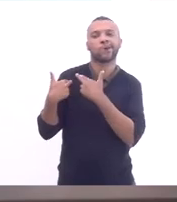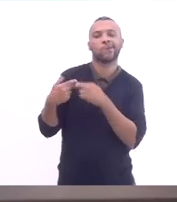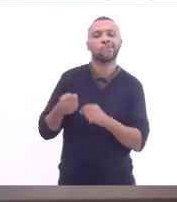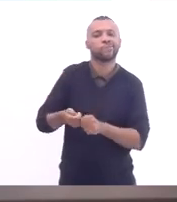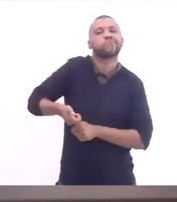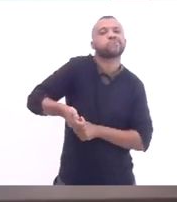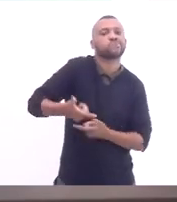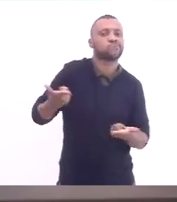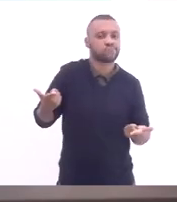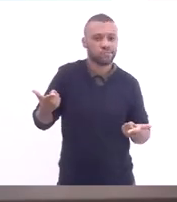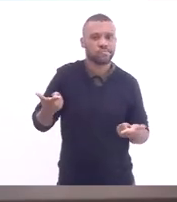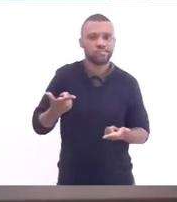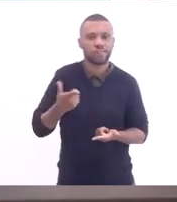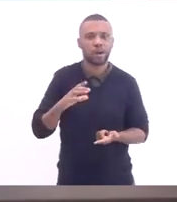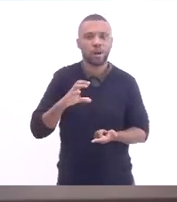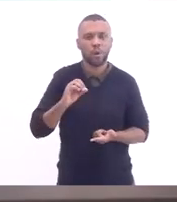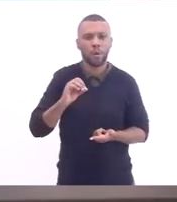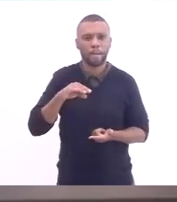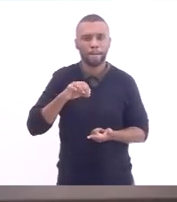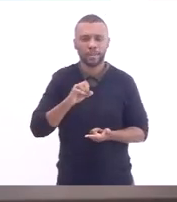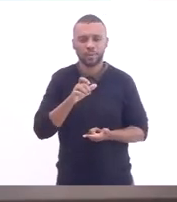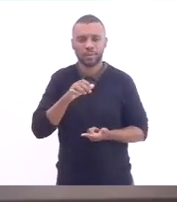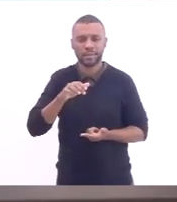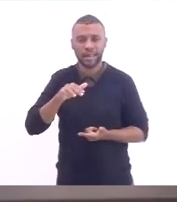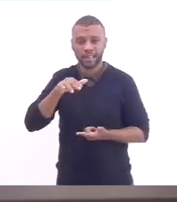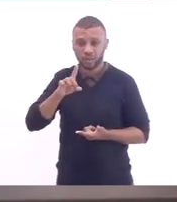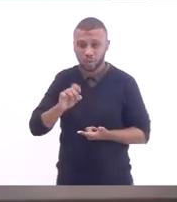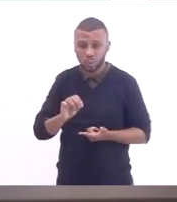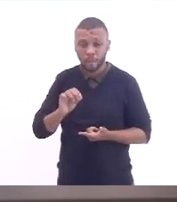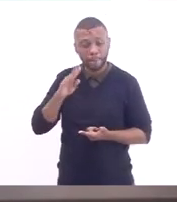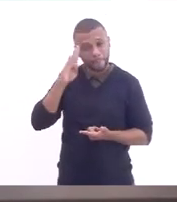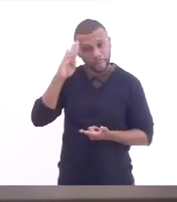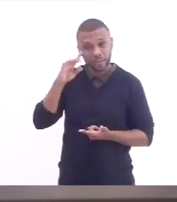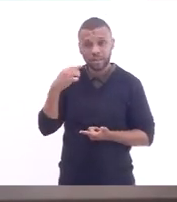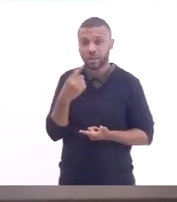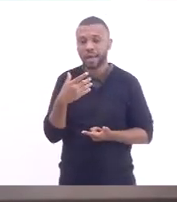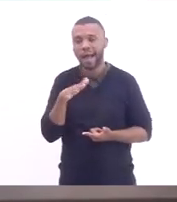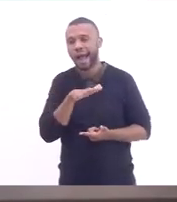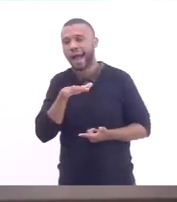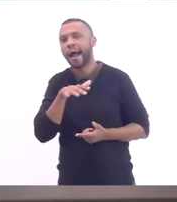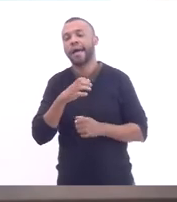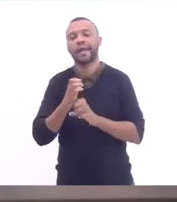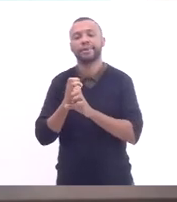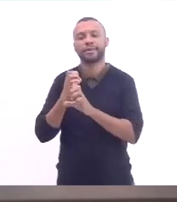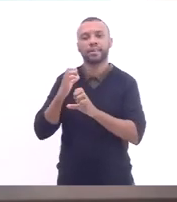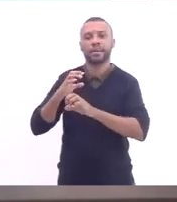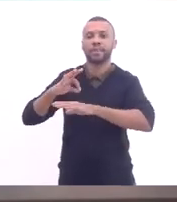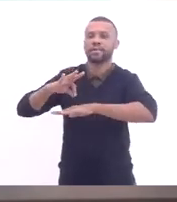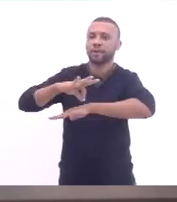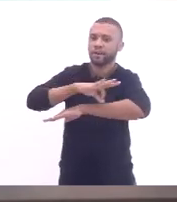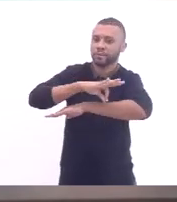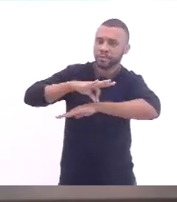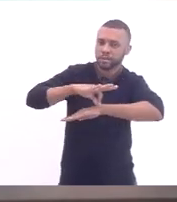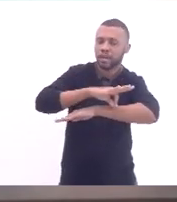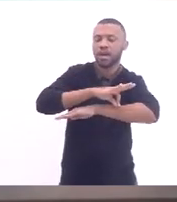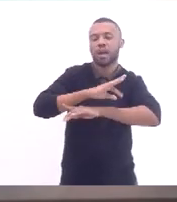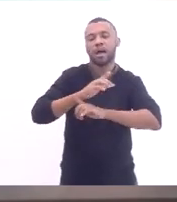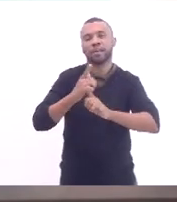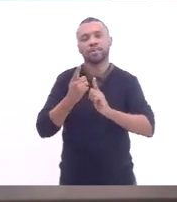comissionados, principalmente da nossa área, deputado. Engenheiros, arquitetos, geólogos, etc.